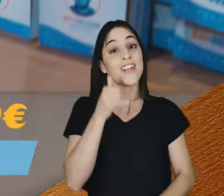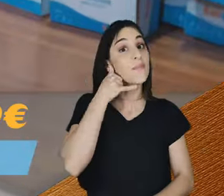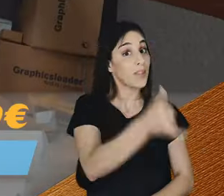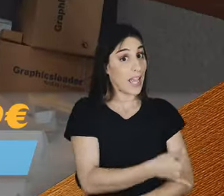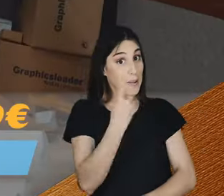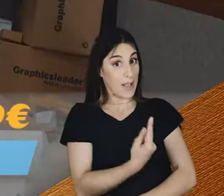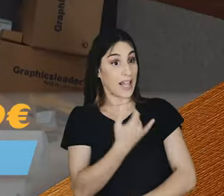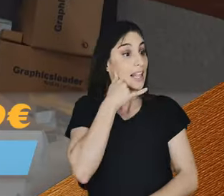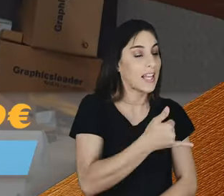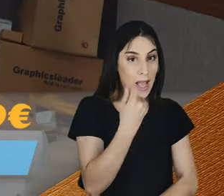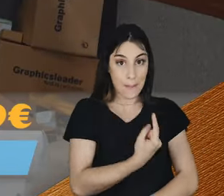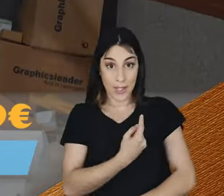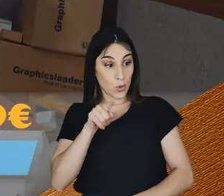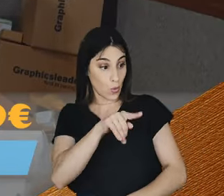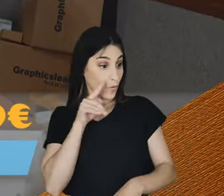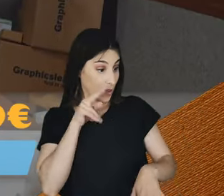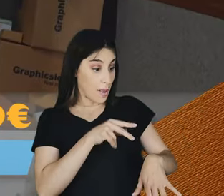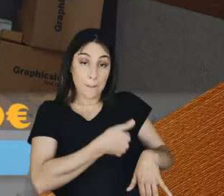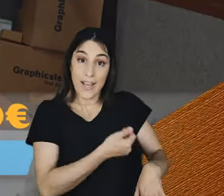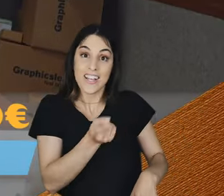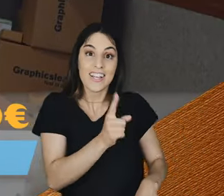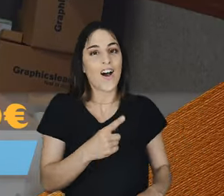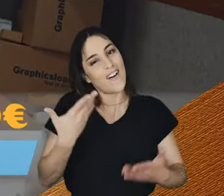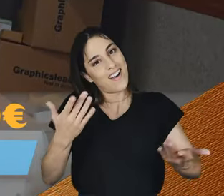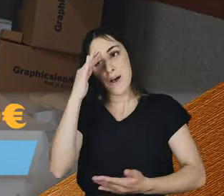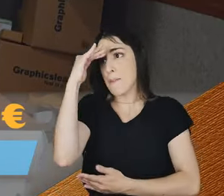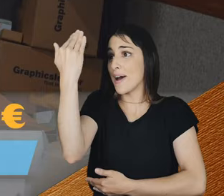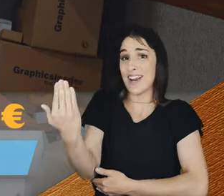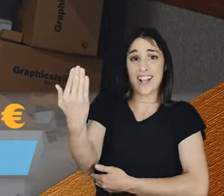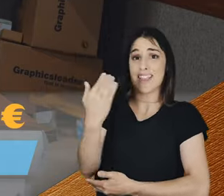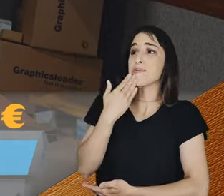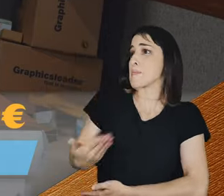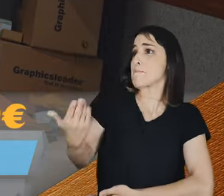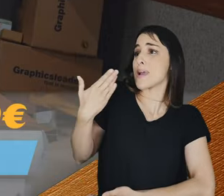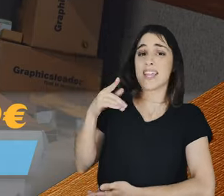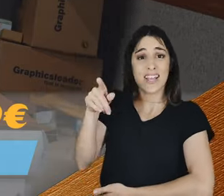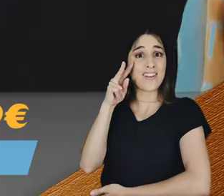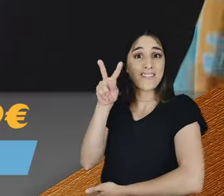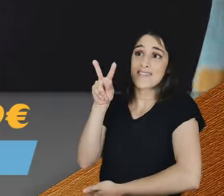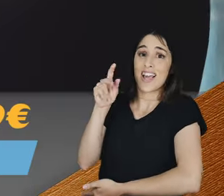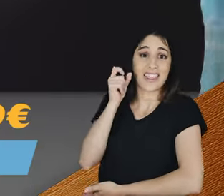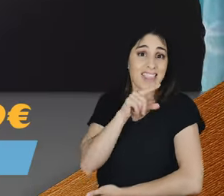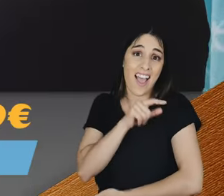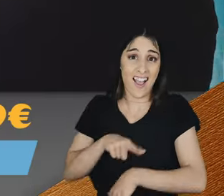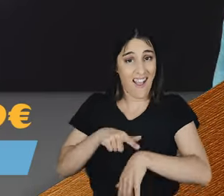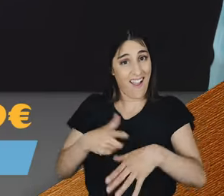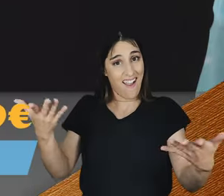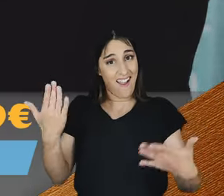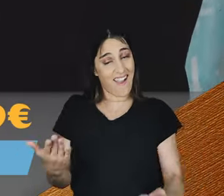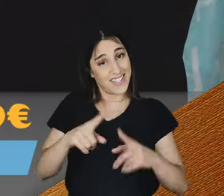tem que ligar. Consegues ver bem as horas aí? Não, pois não, então estamos lá. Tenho um relógio para meter na parede da sala, Vitor. Nós somos especiais, ou não?